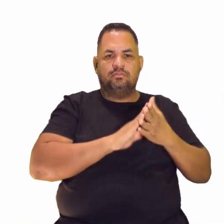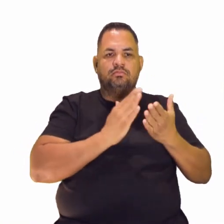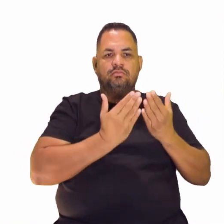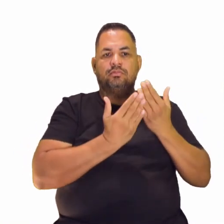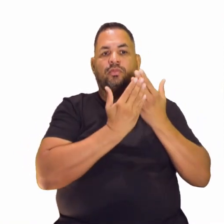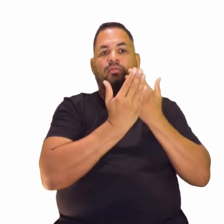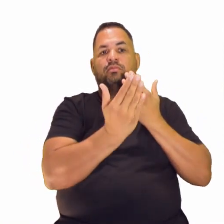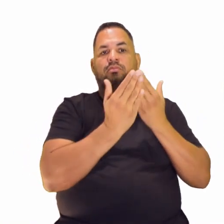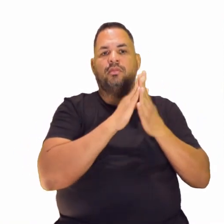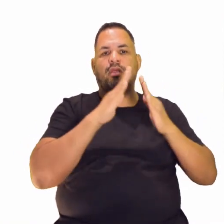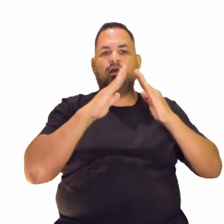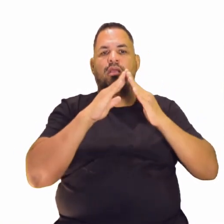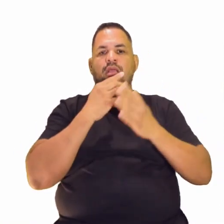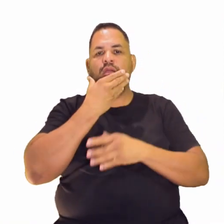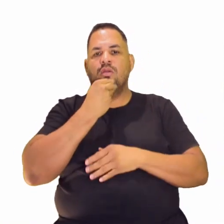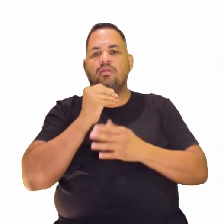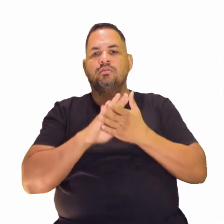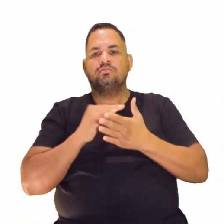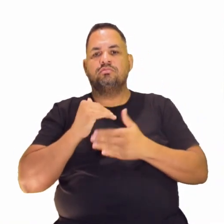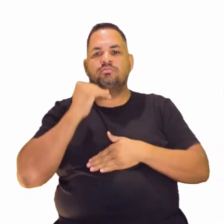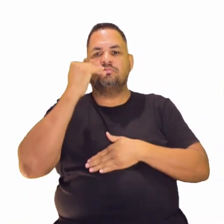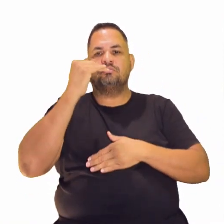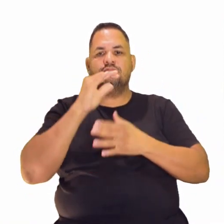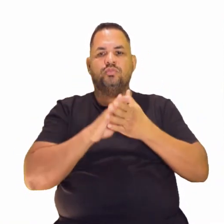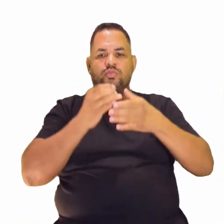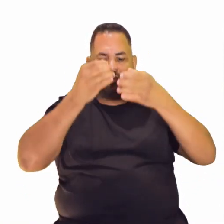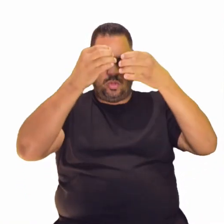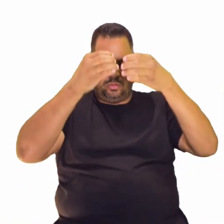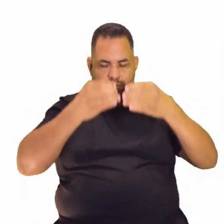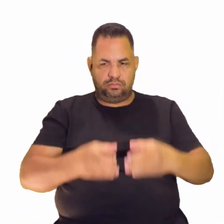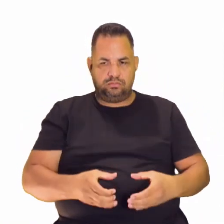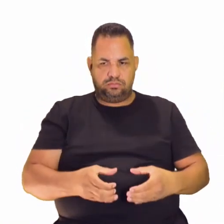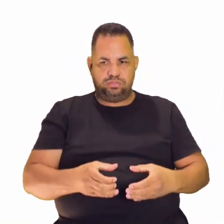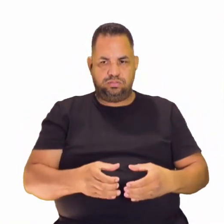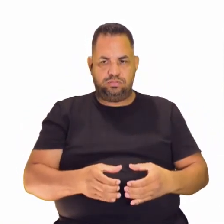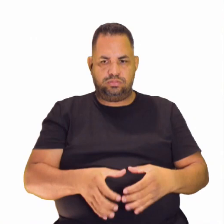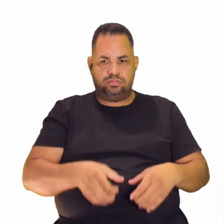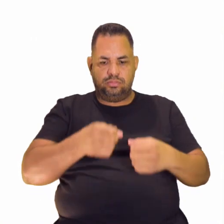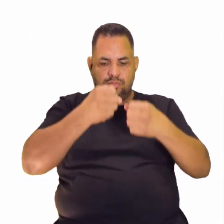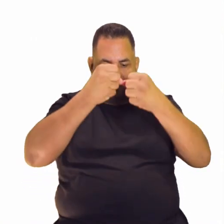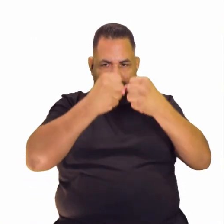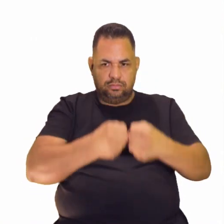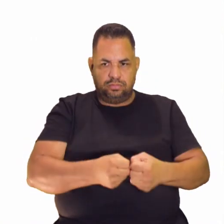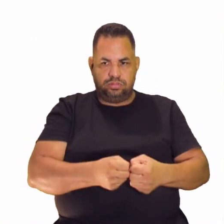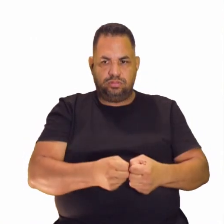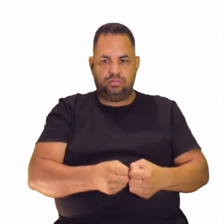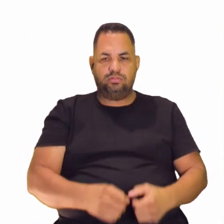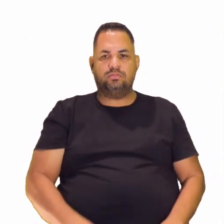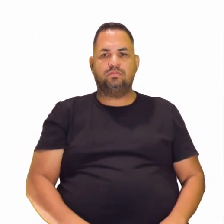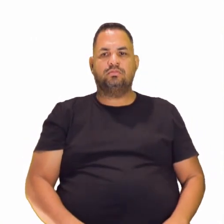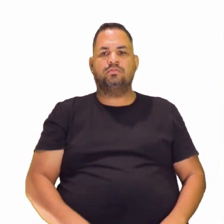dos homens e sobre ela fincam o tronco no chão.